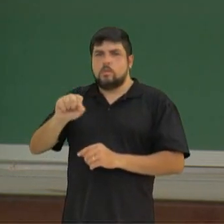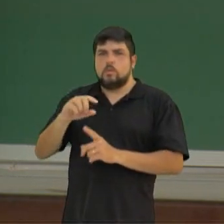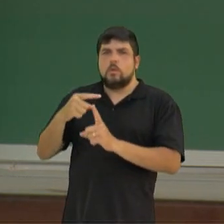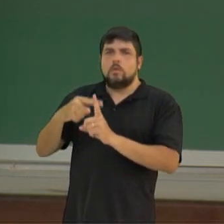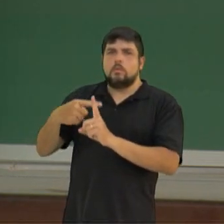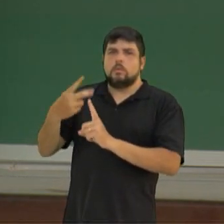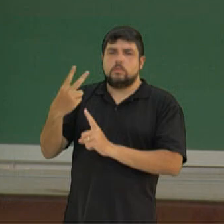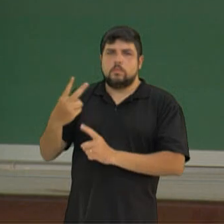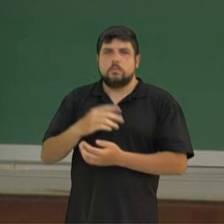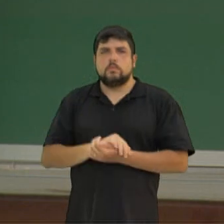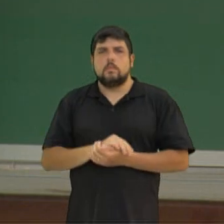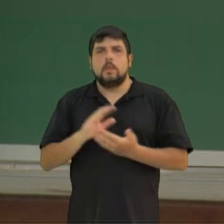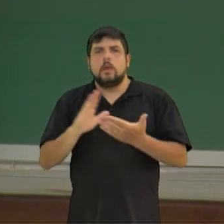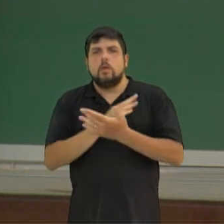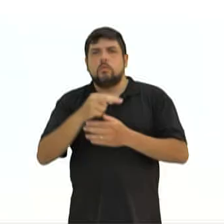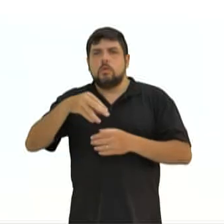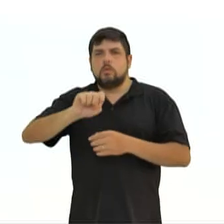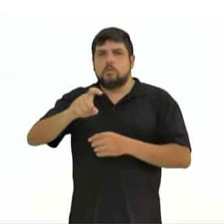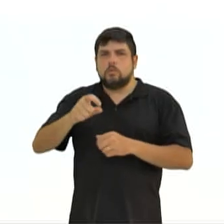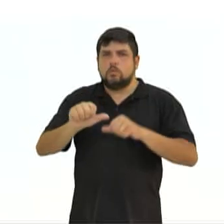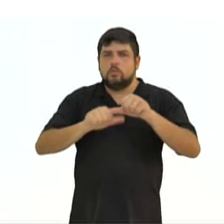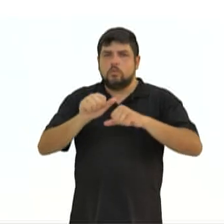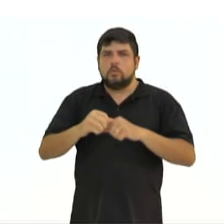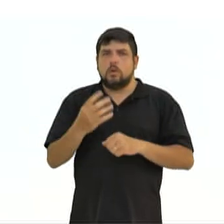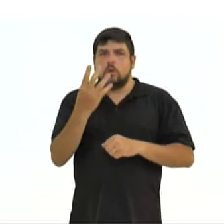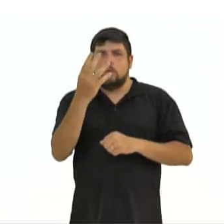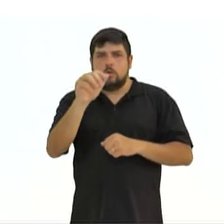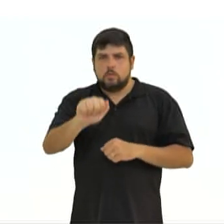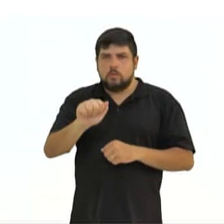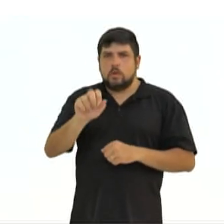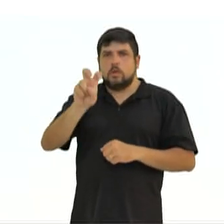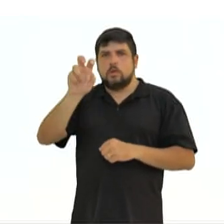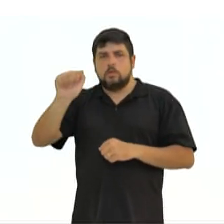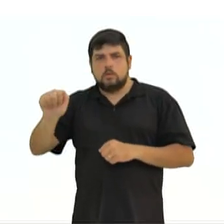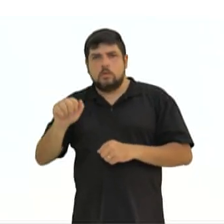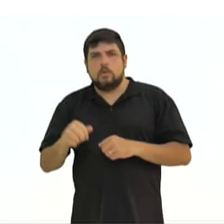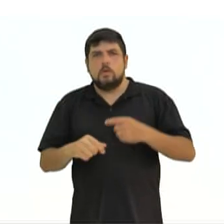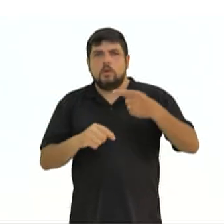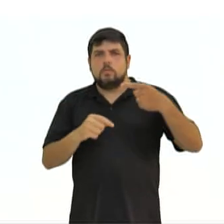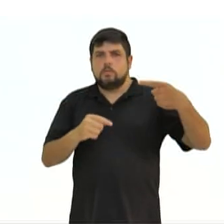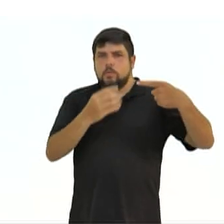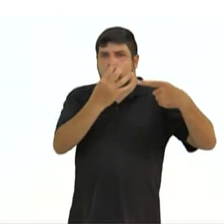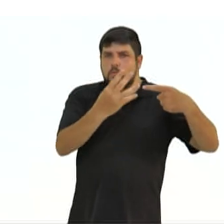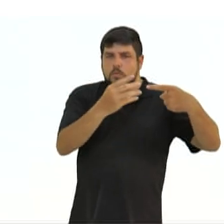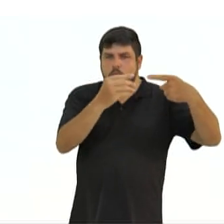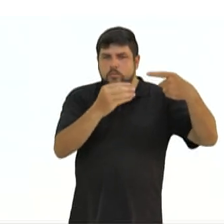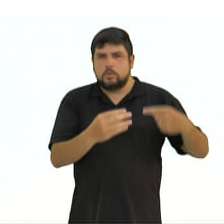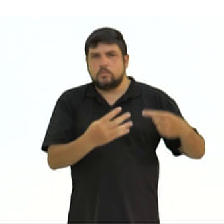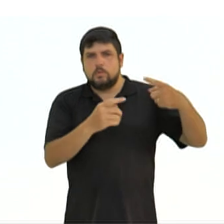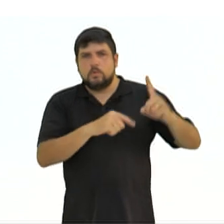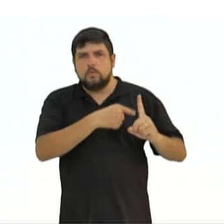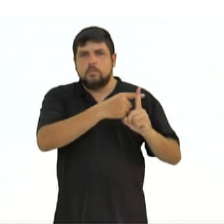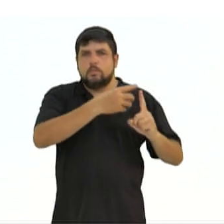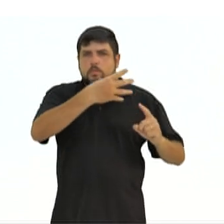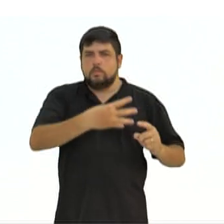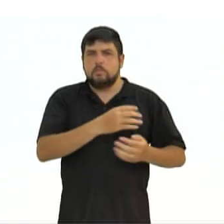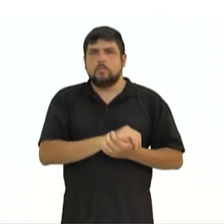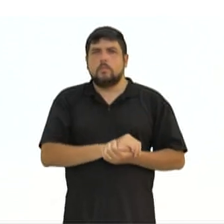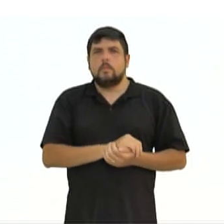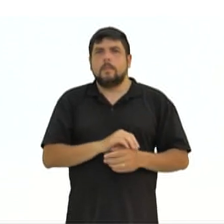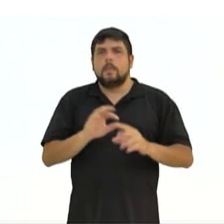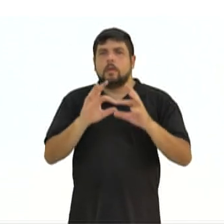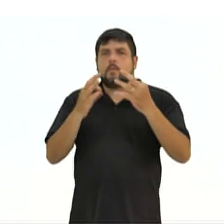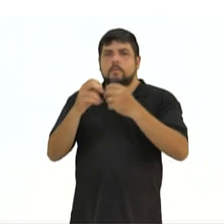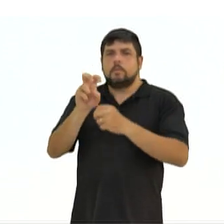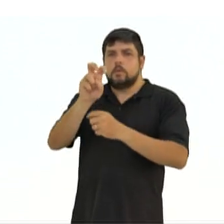com NOx variável, por exemplo, 4A e 5A pode ser de mais 4 até menos 4 lá no 4A, e na família 5A, no